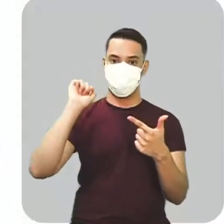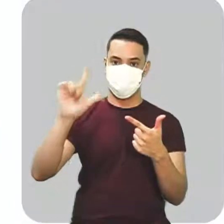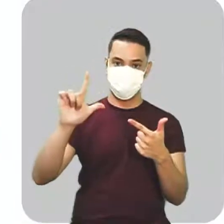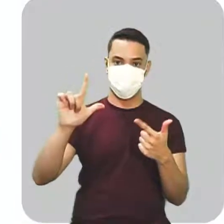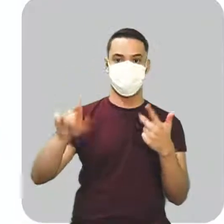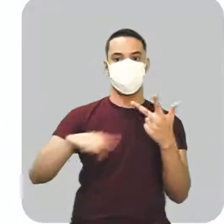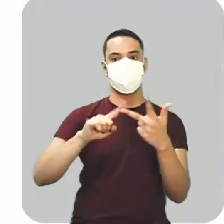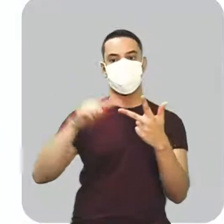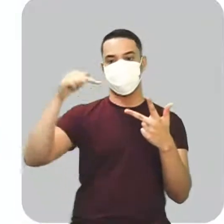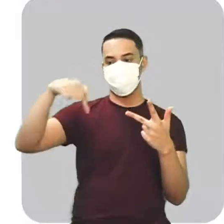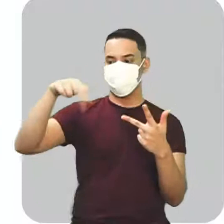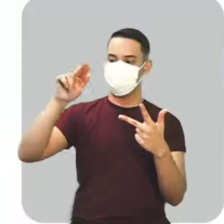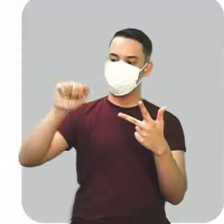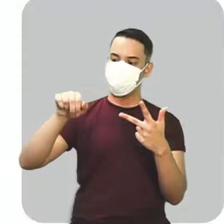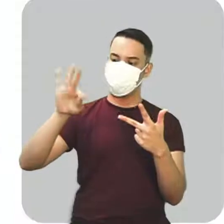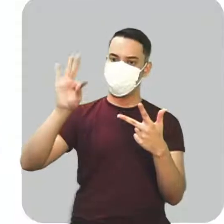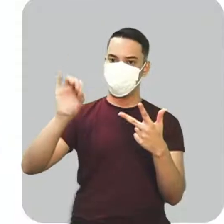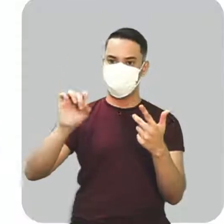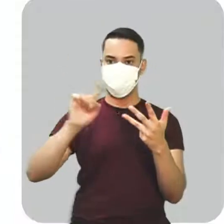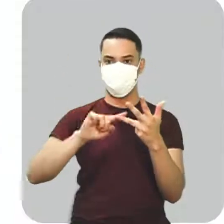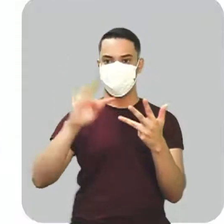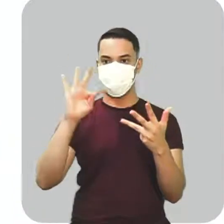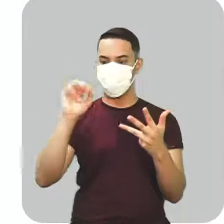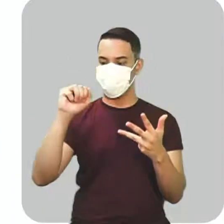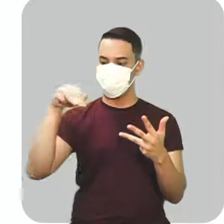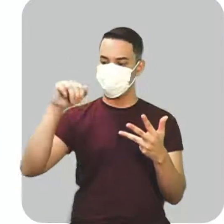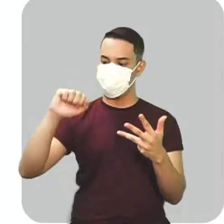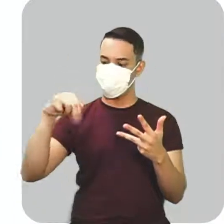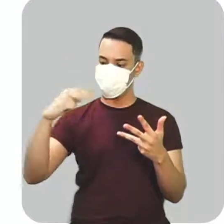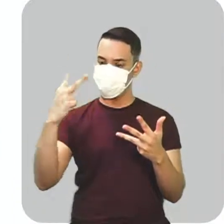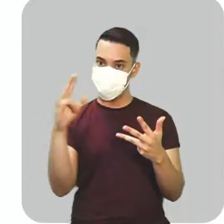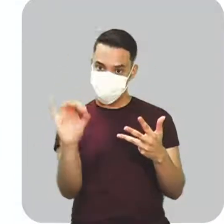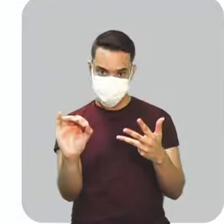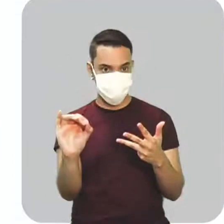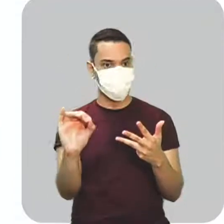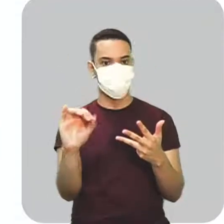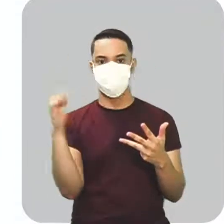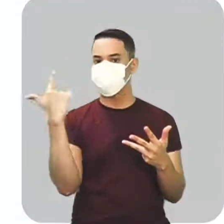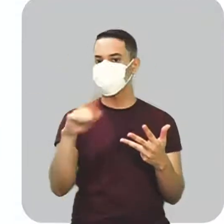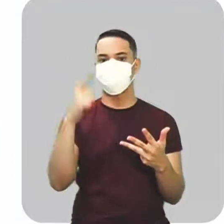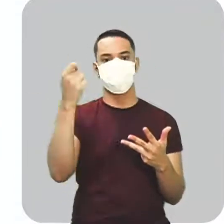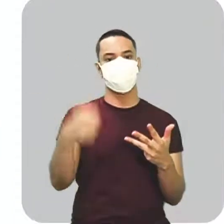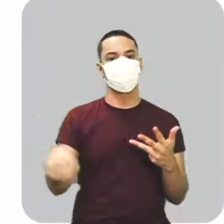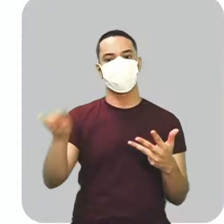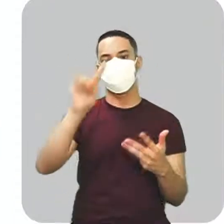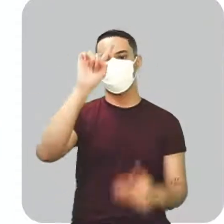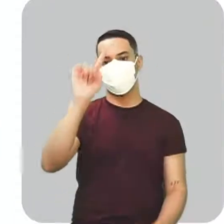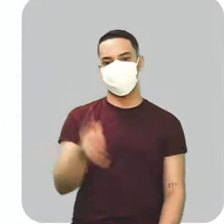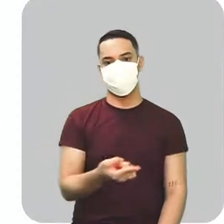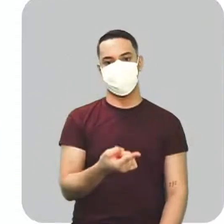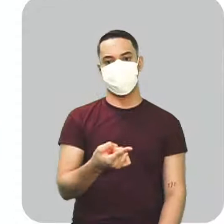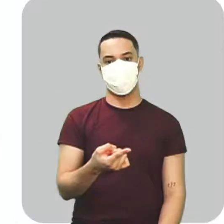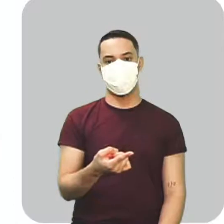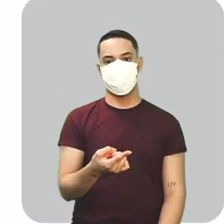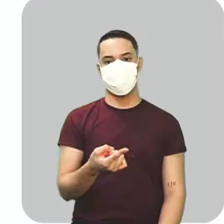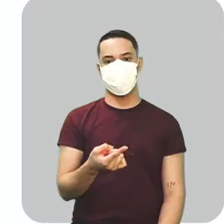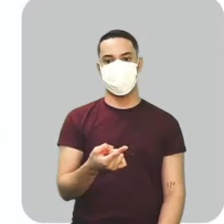tal, tão, quanto, tamanho. Não admite emprego de vírgula,